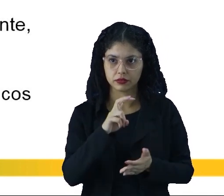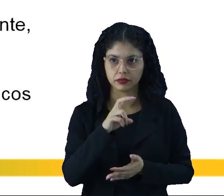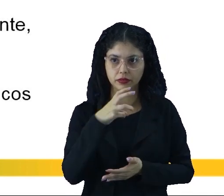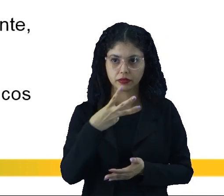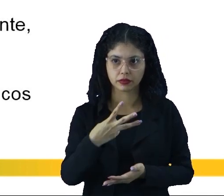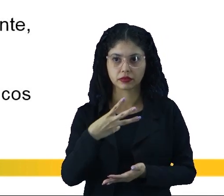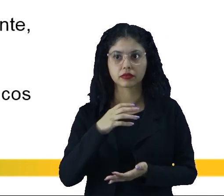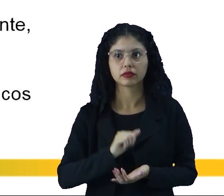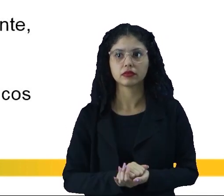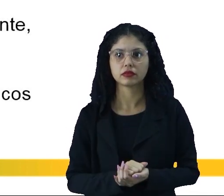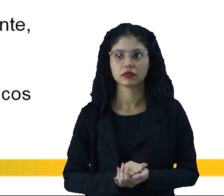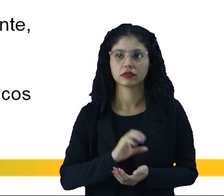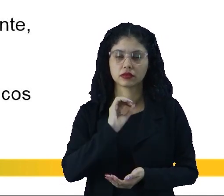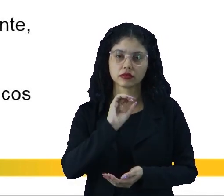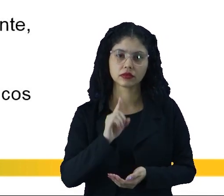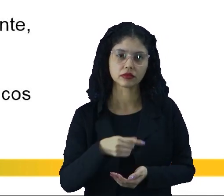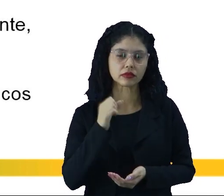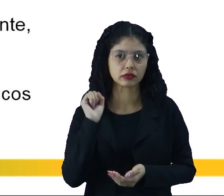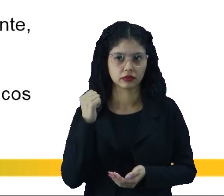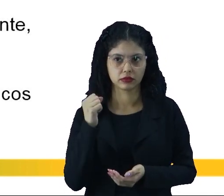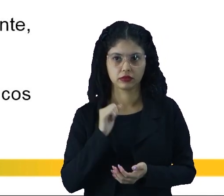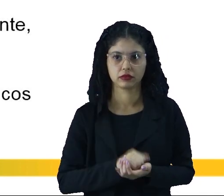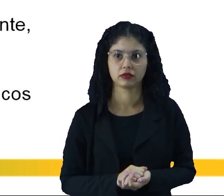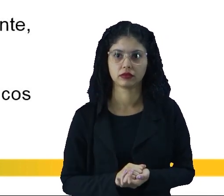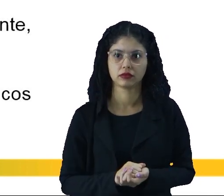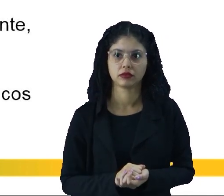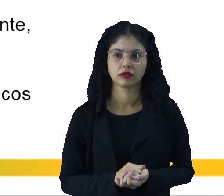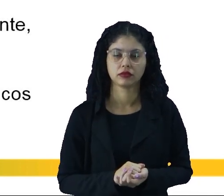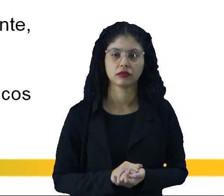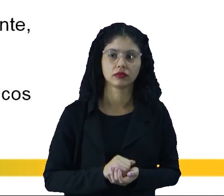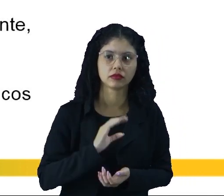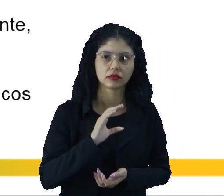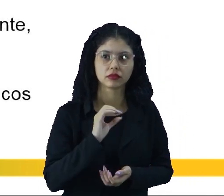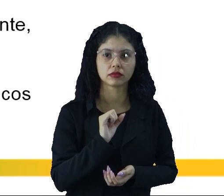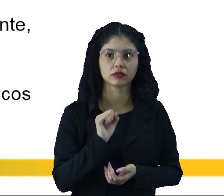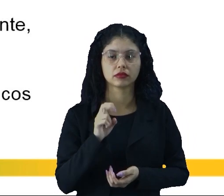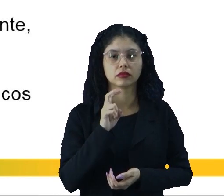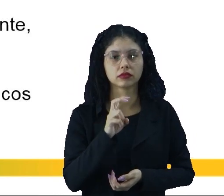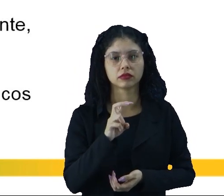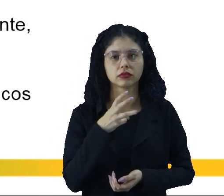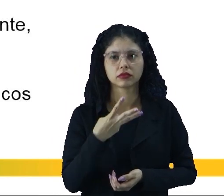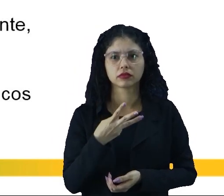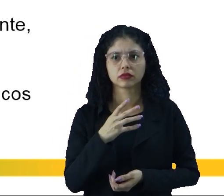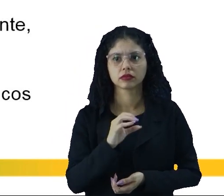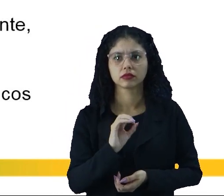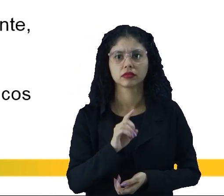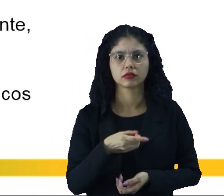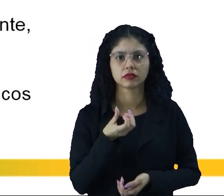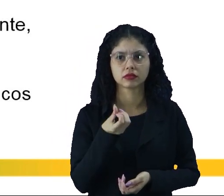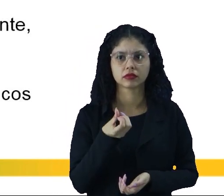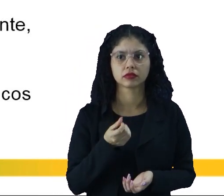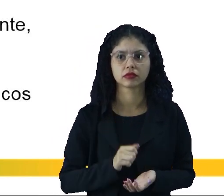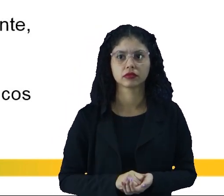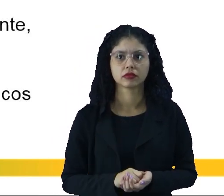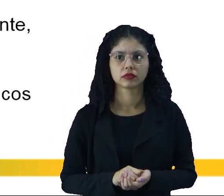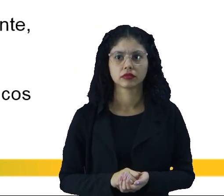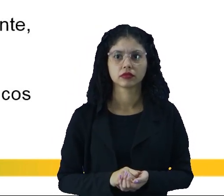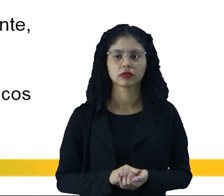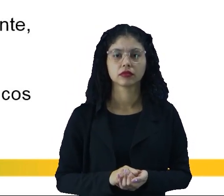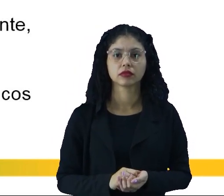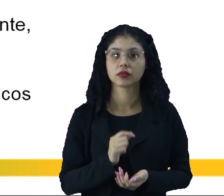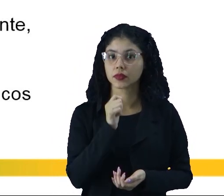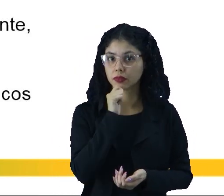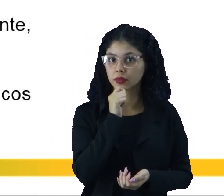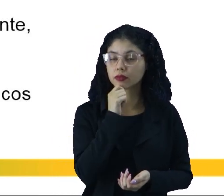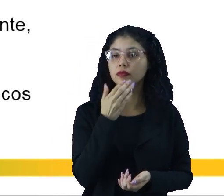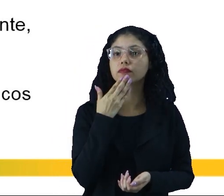o seno de 53 graus igual a 0,8 e o cosseno de 53 graus a 0,6. E ele pede